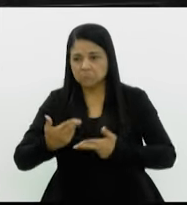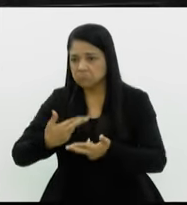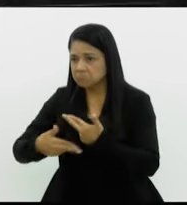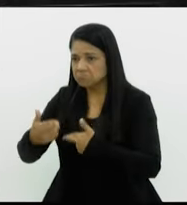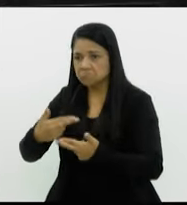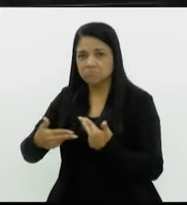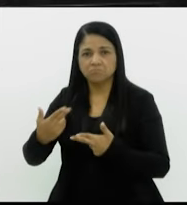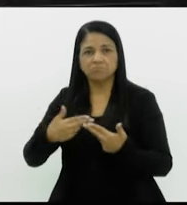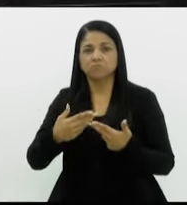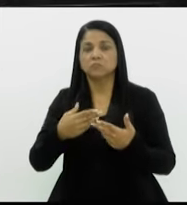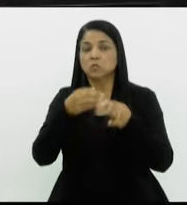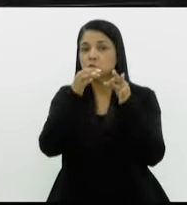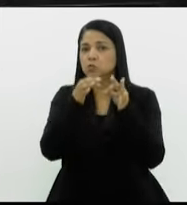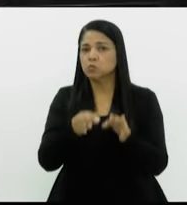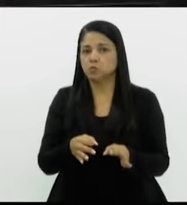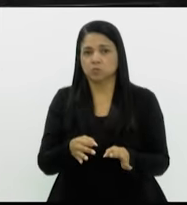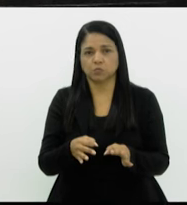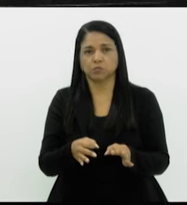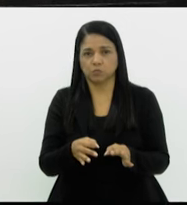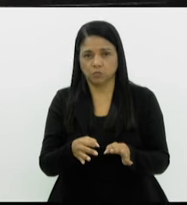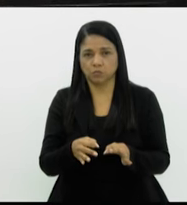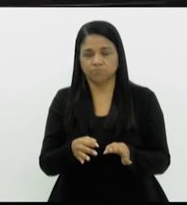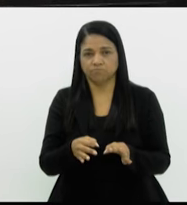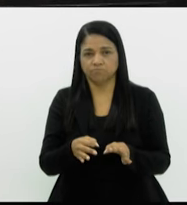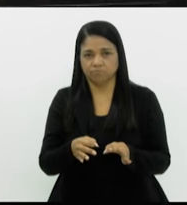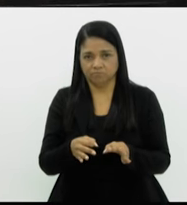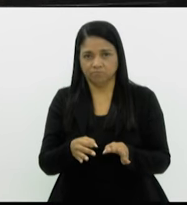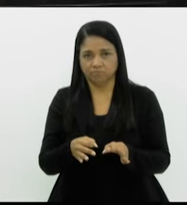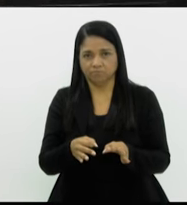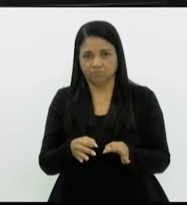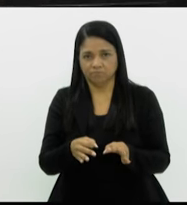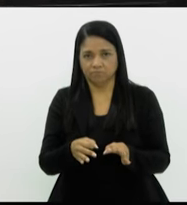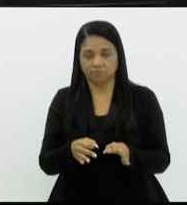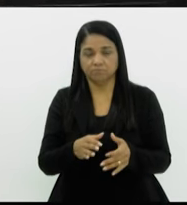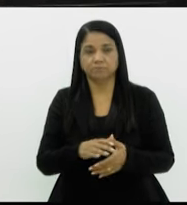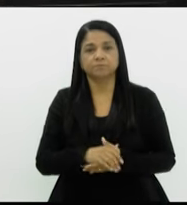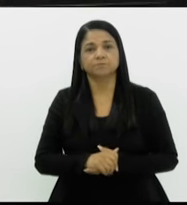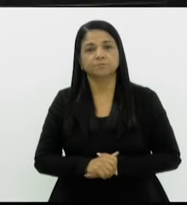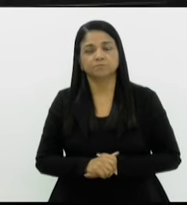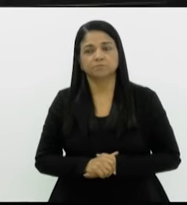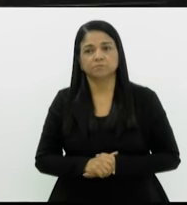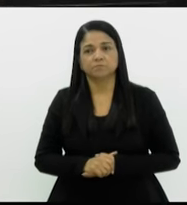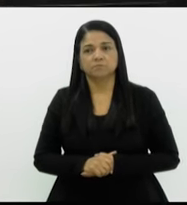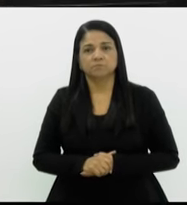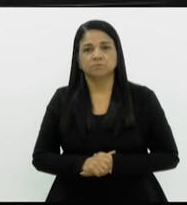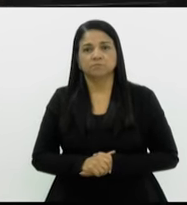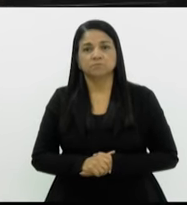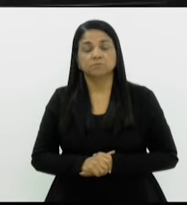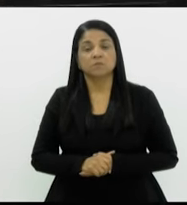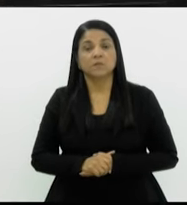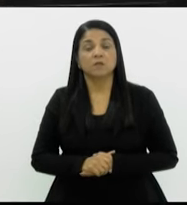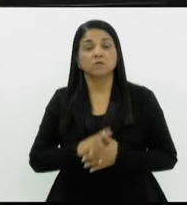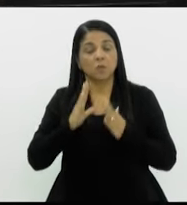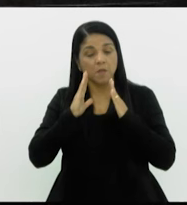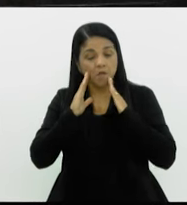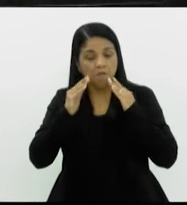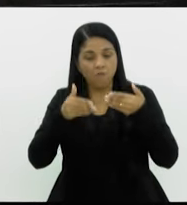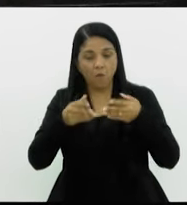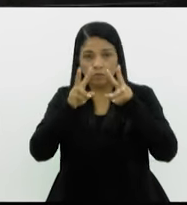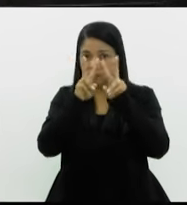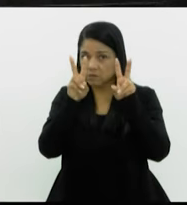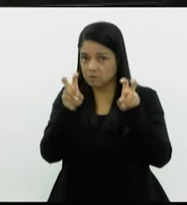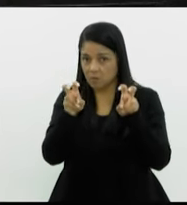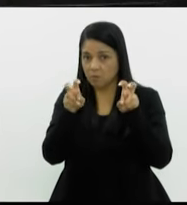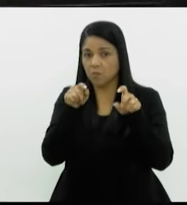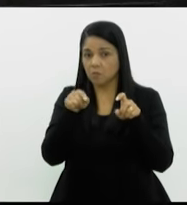relacionamento muito justo e correto. Então, estou me atendo a esse tema, porque eu falei